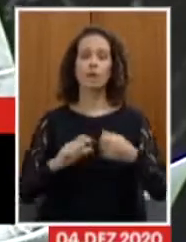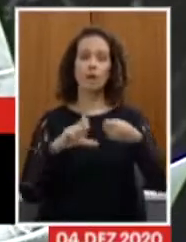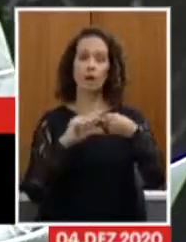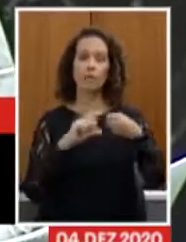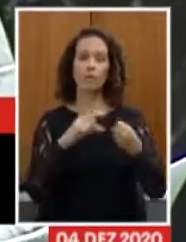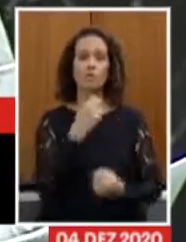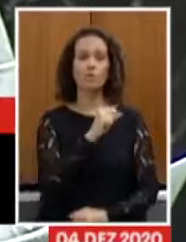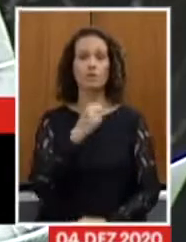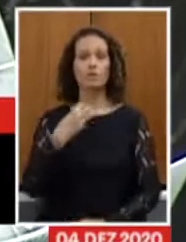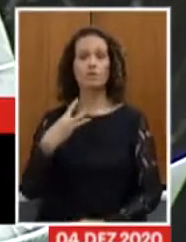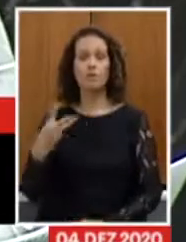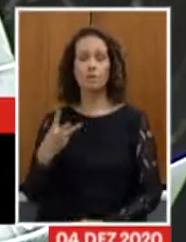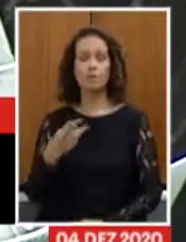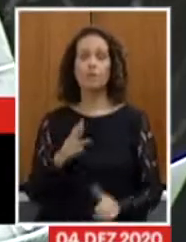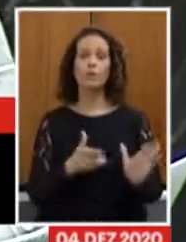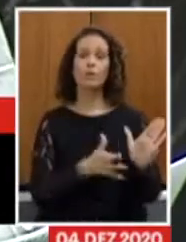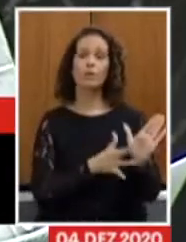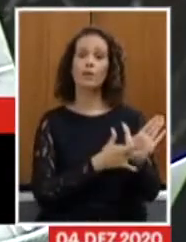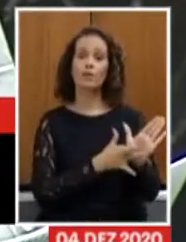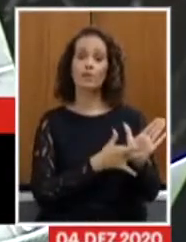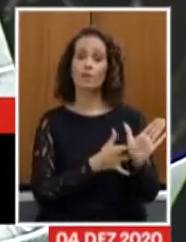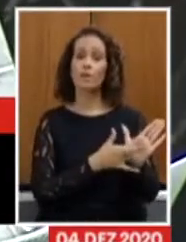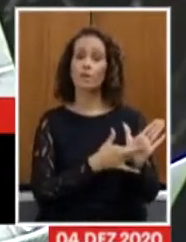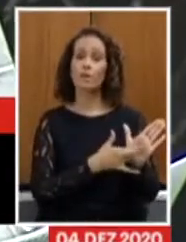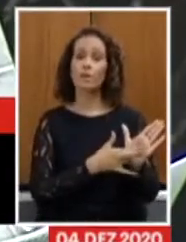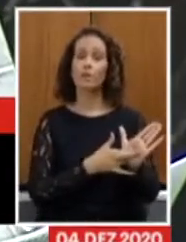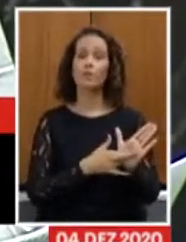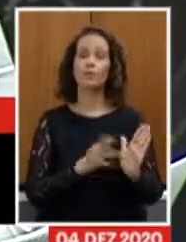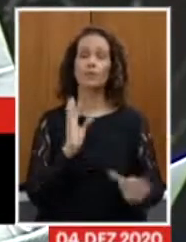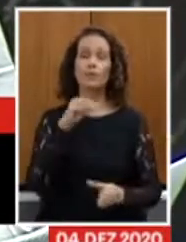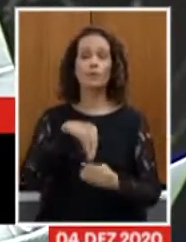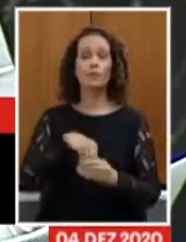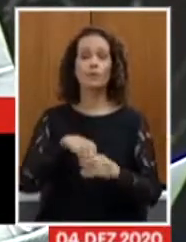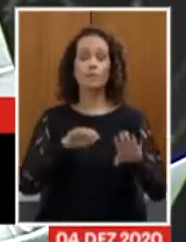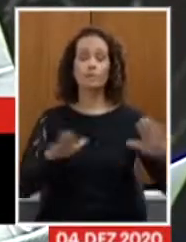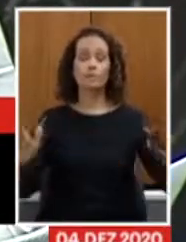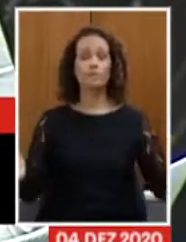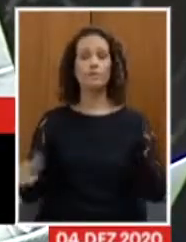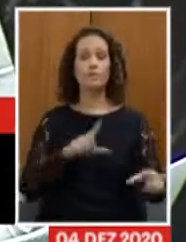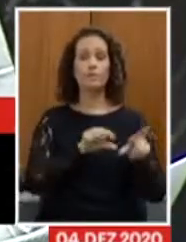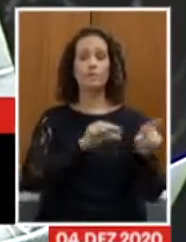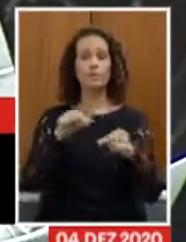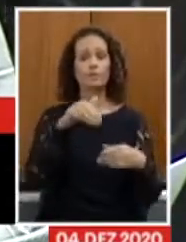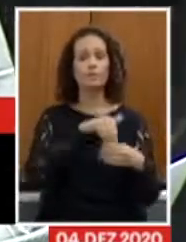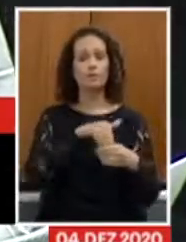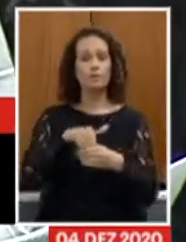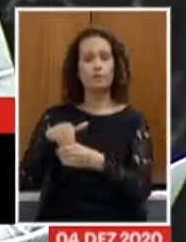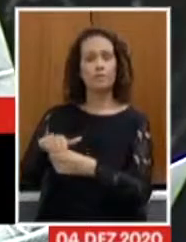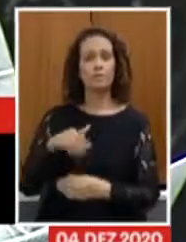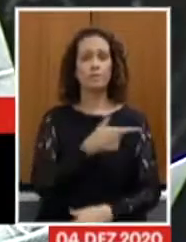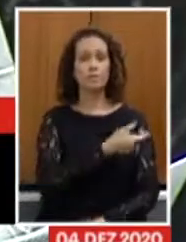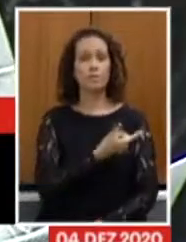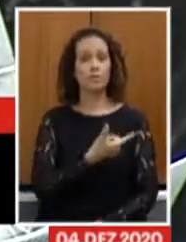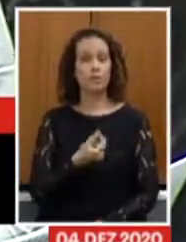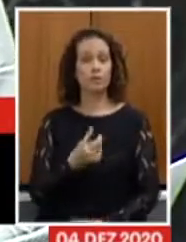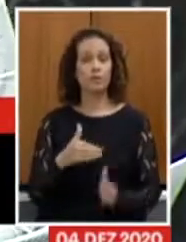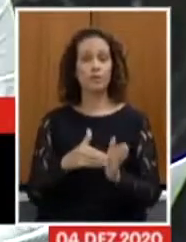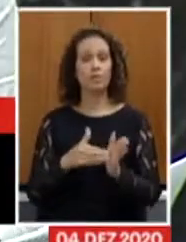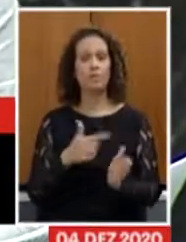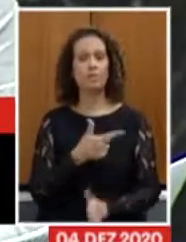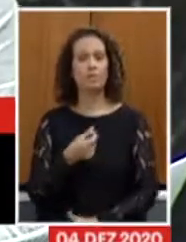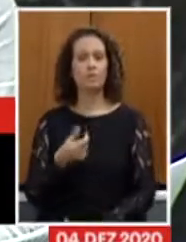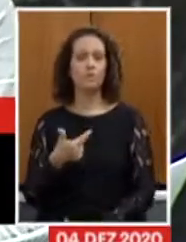Regimento Interno, estabelecendo normas complementares para a eleição da mesa da Assembleia para o biênio 2021-2020